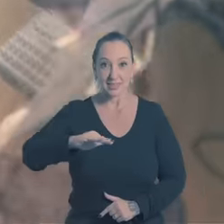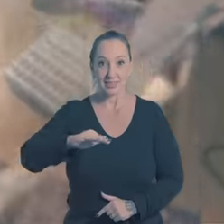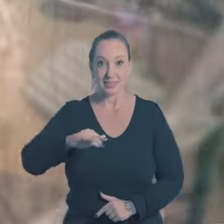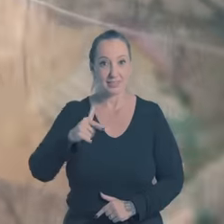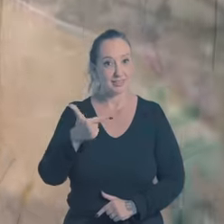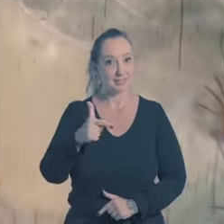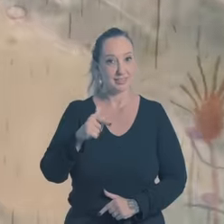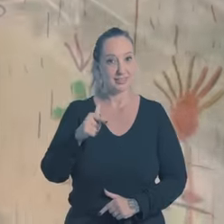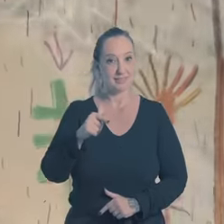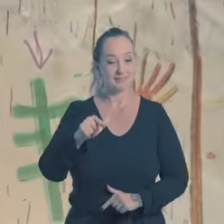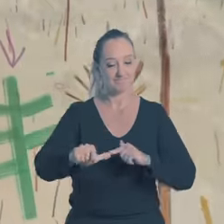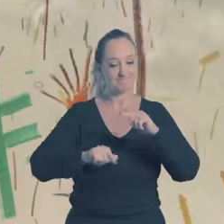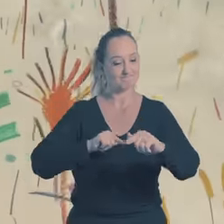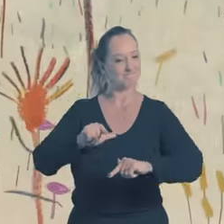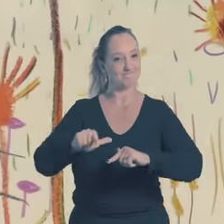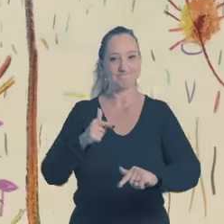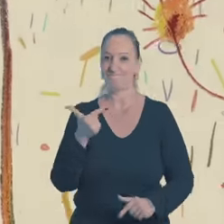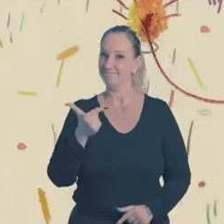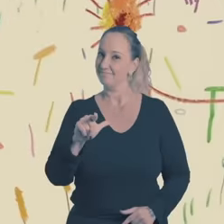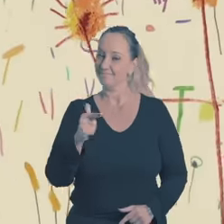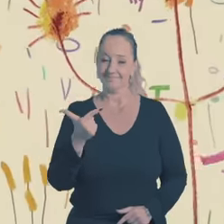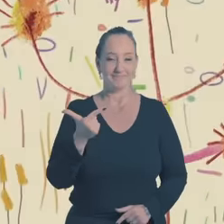Crianças não têm trabalho, não.